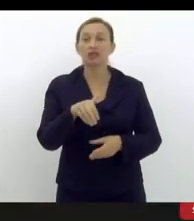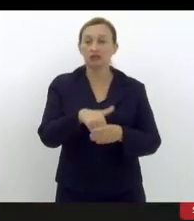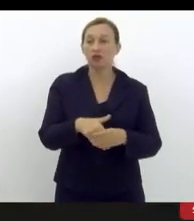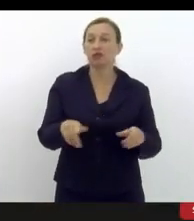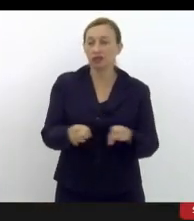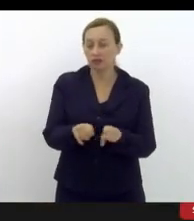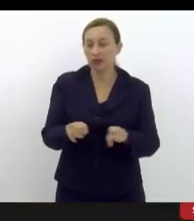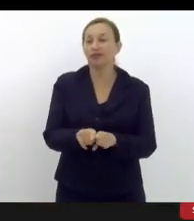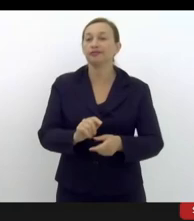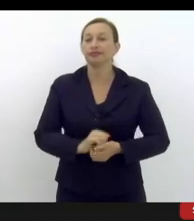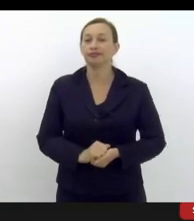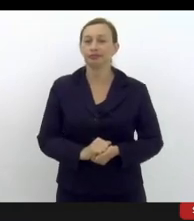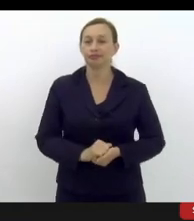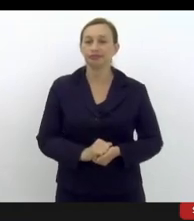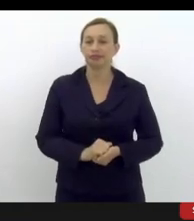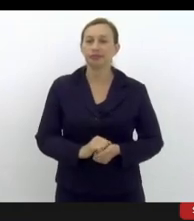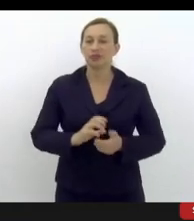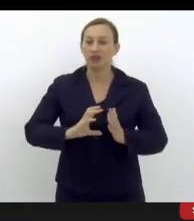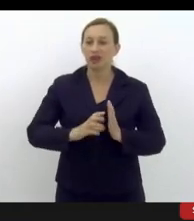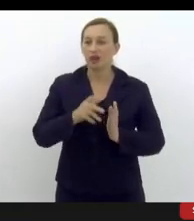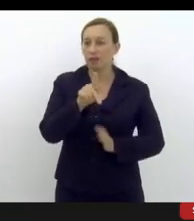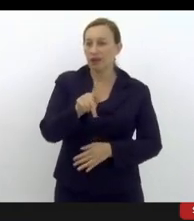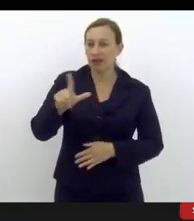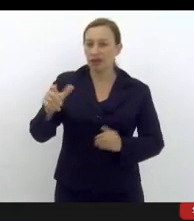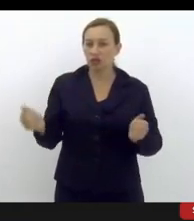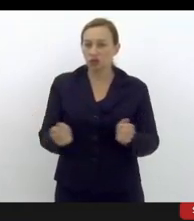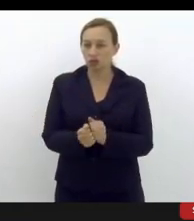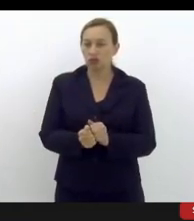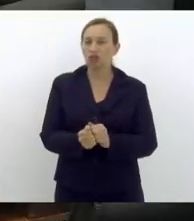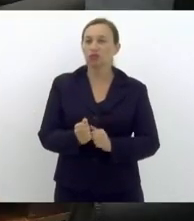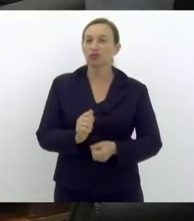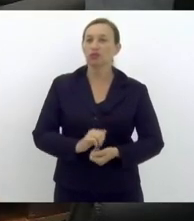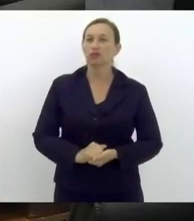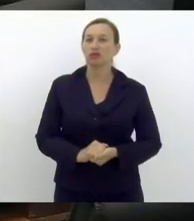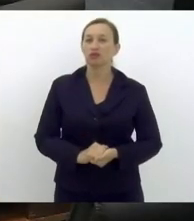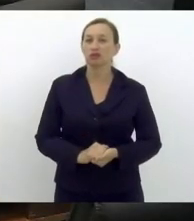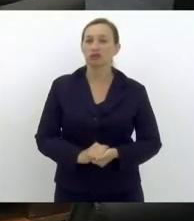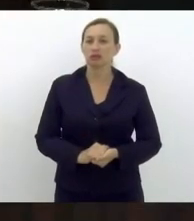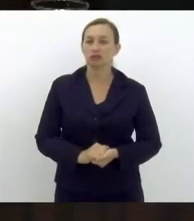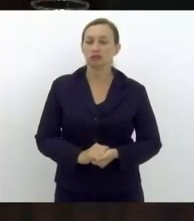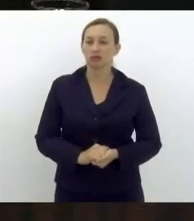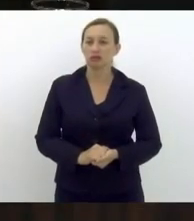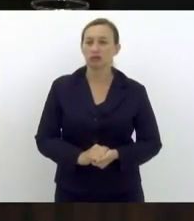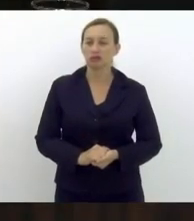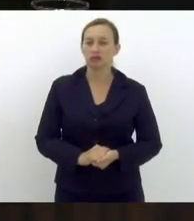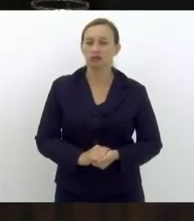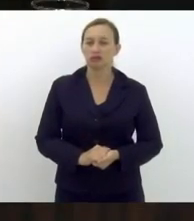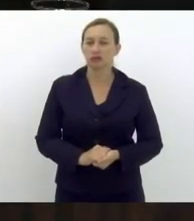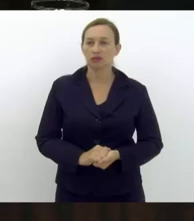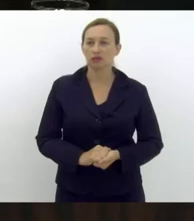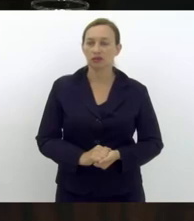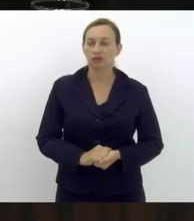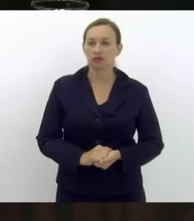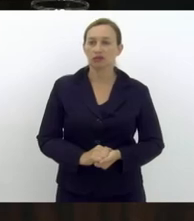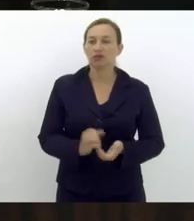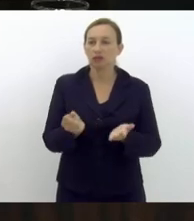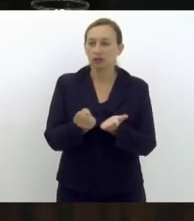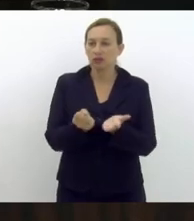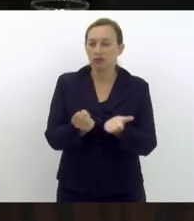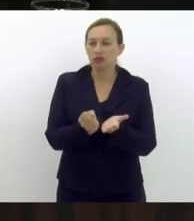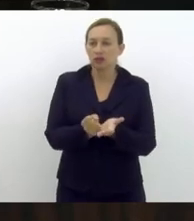também. Eu voto com o partido, com o PL, voto sim. Deputado Manuel Malafaia vota